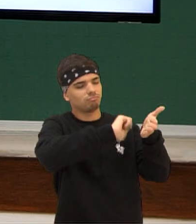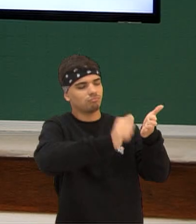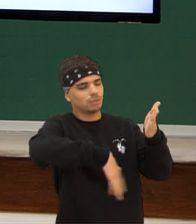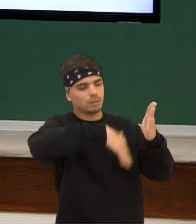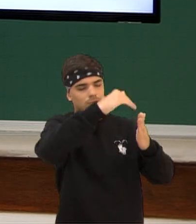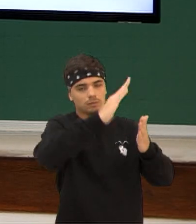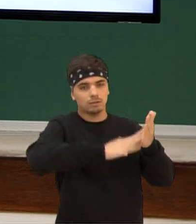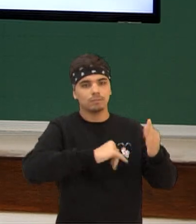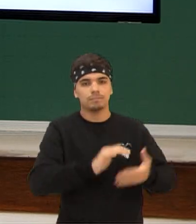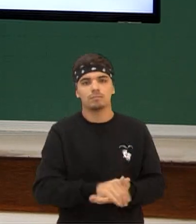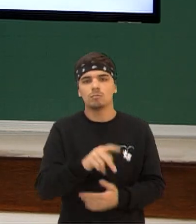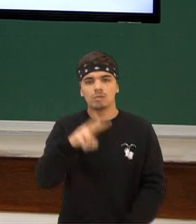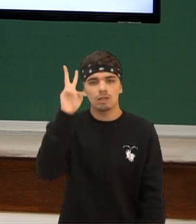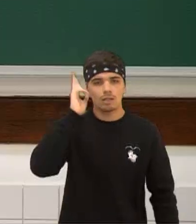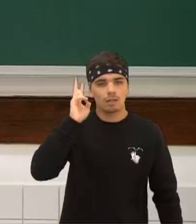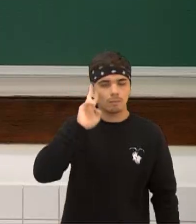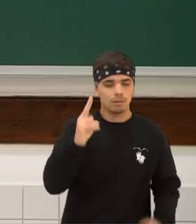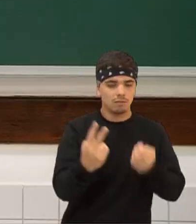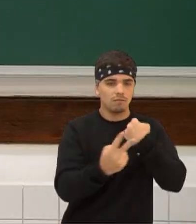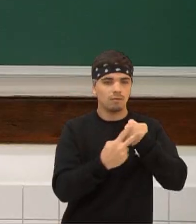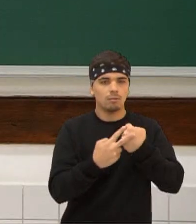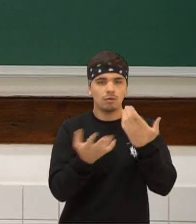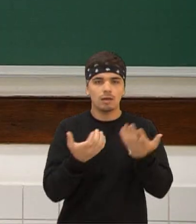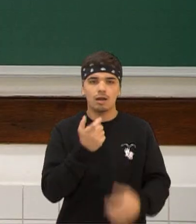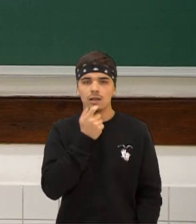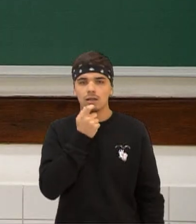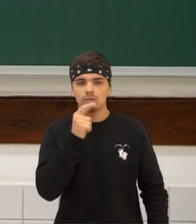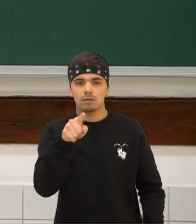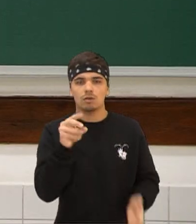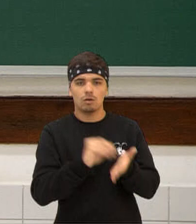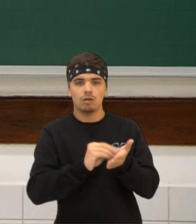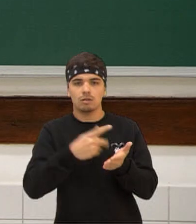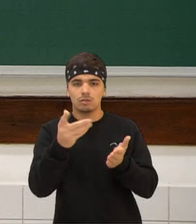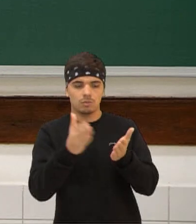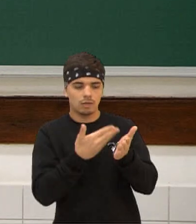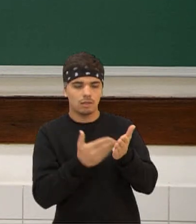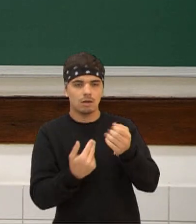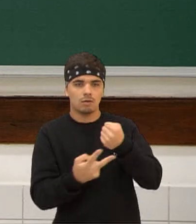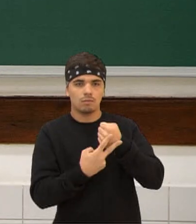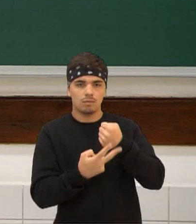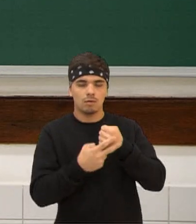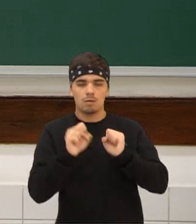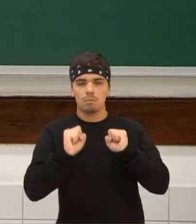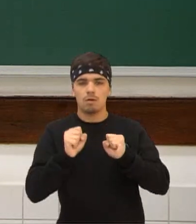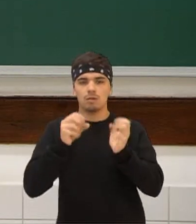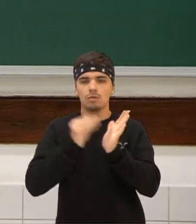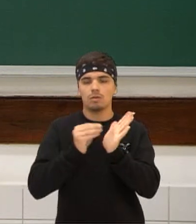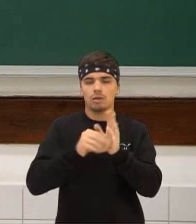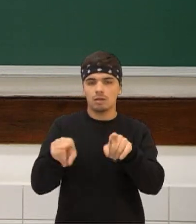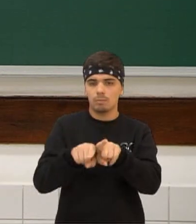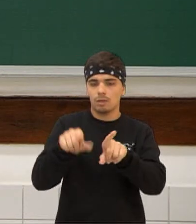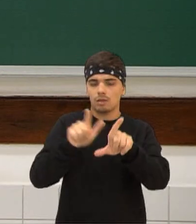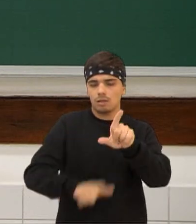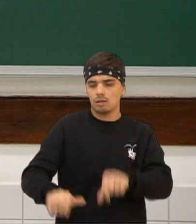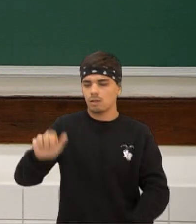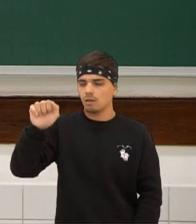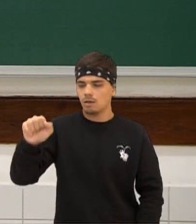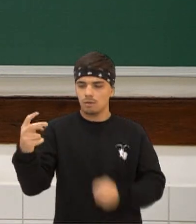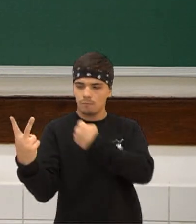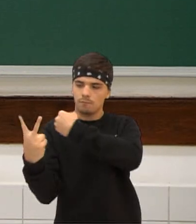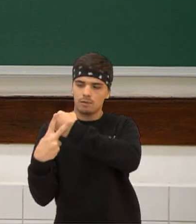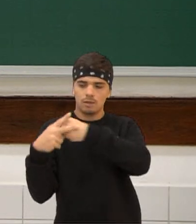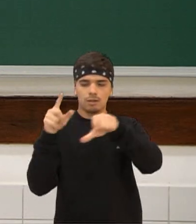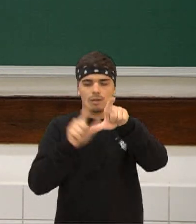lembra destes verbos não agora eu quero que em inglês você coloque no seu caderno estes verbos você pode colocar letra A